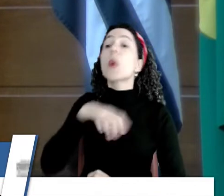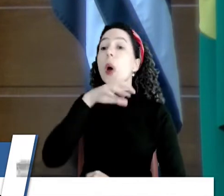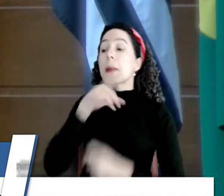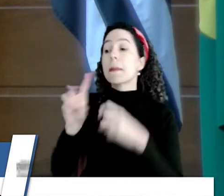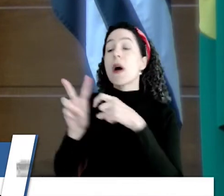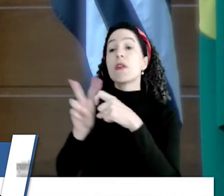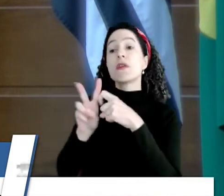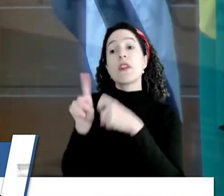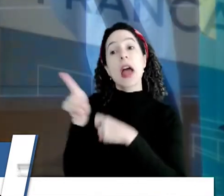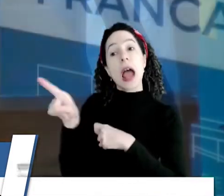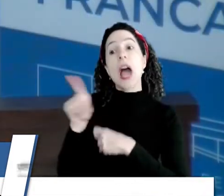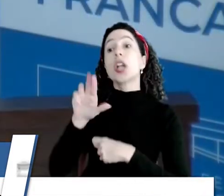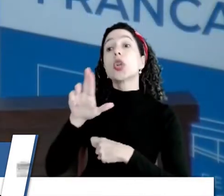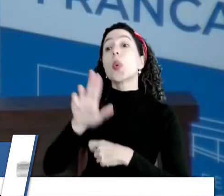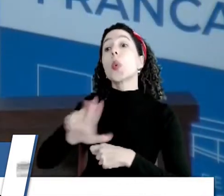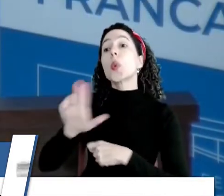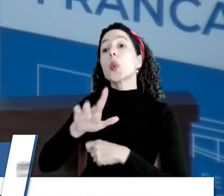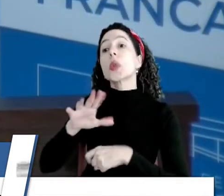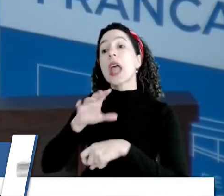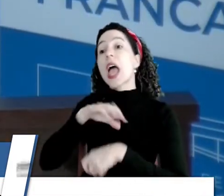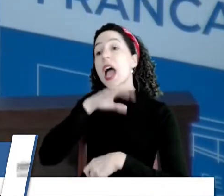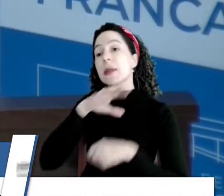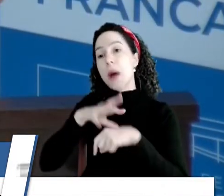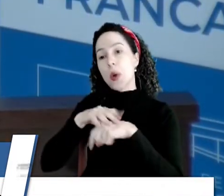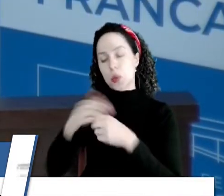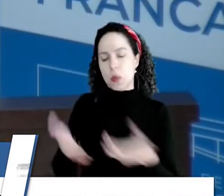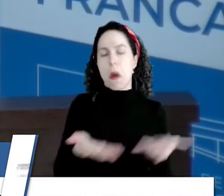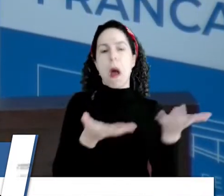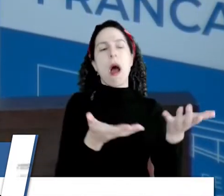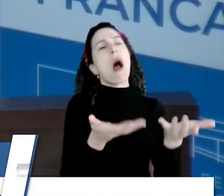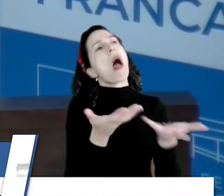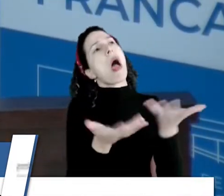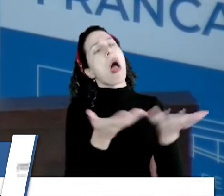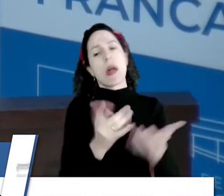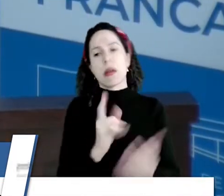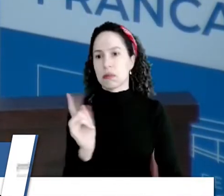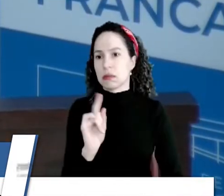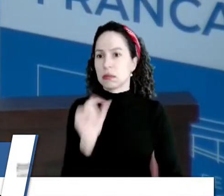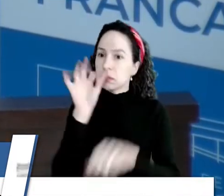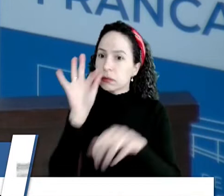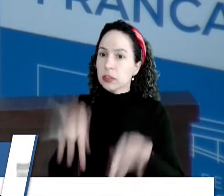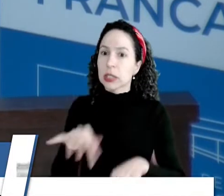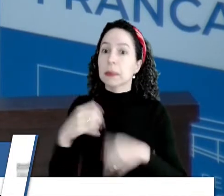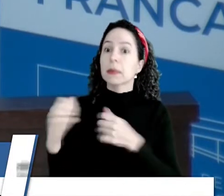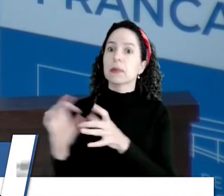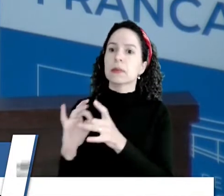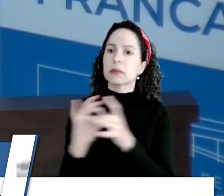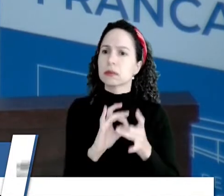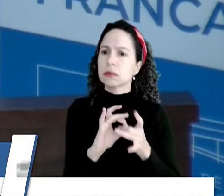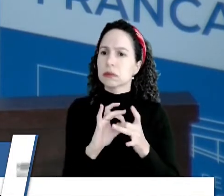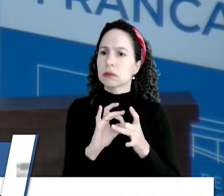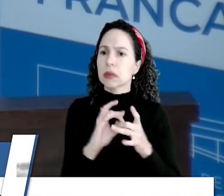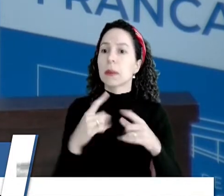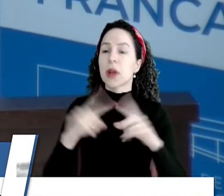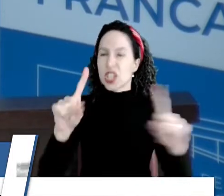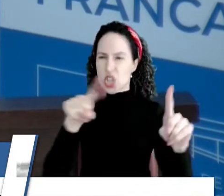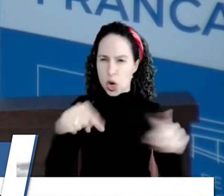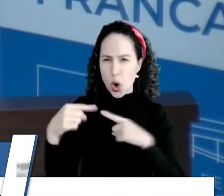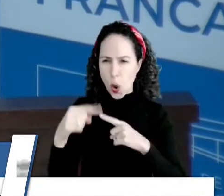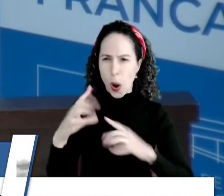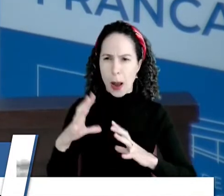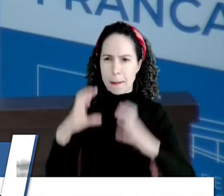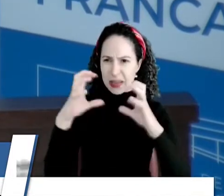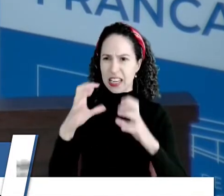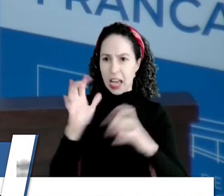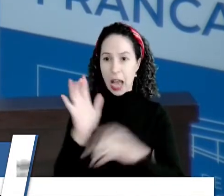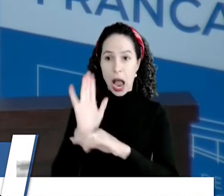com isso. A gente está precisando de união, porque esses ataques e essa briga não levam ninguém a lugar nenhum. A gente precisa se